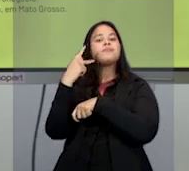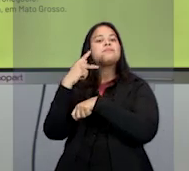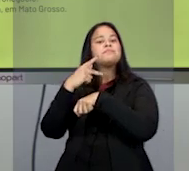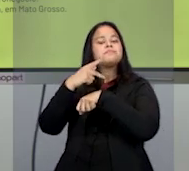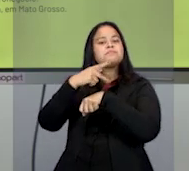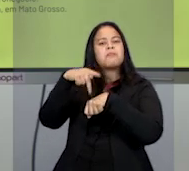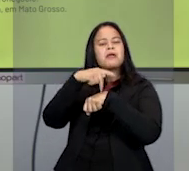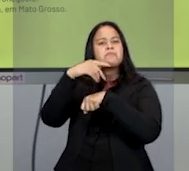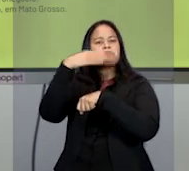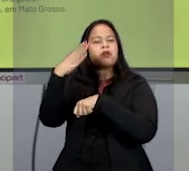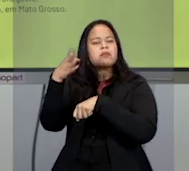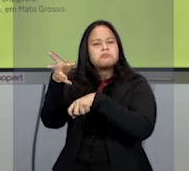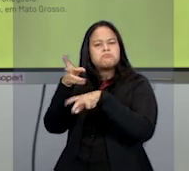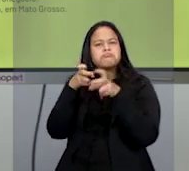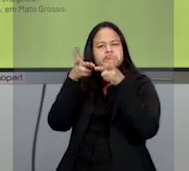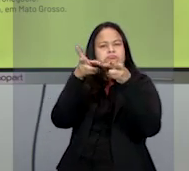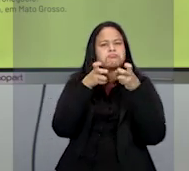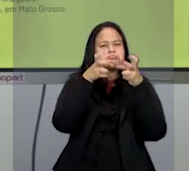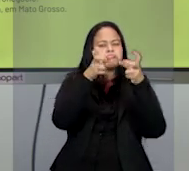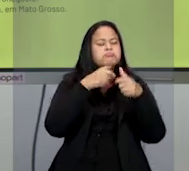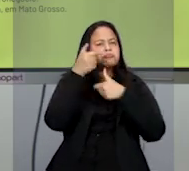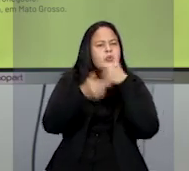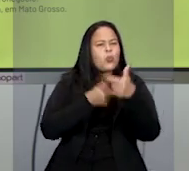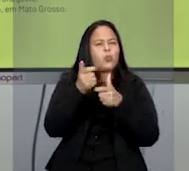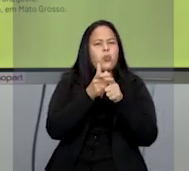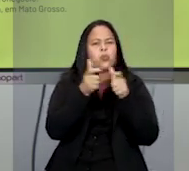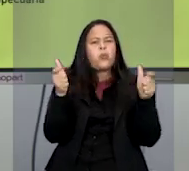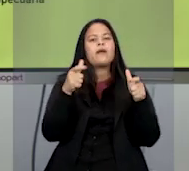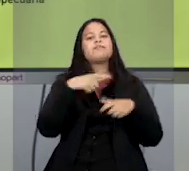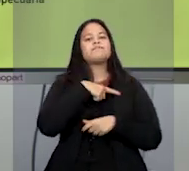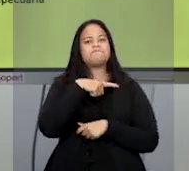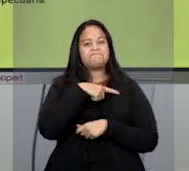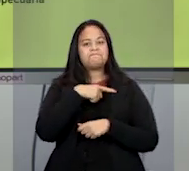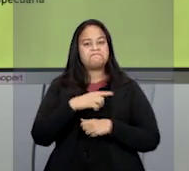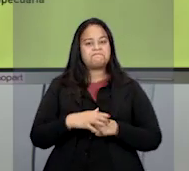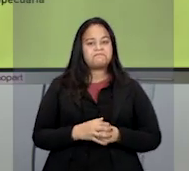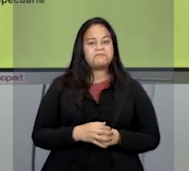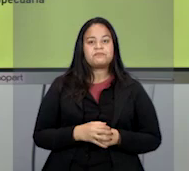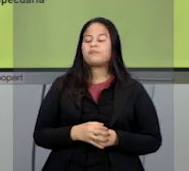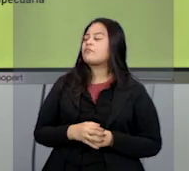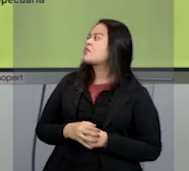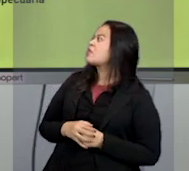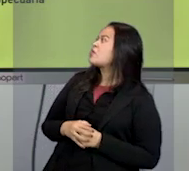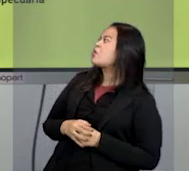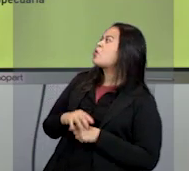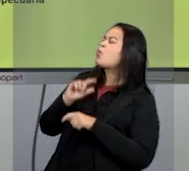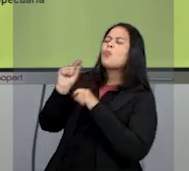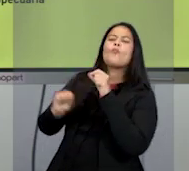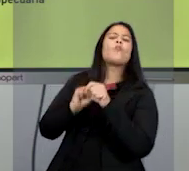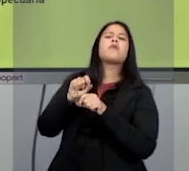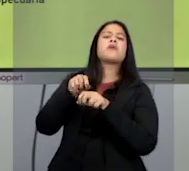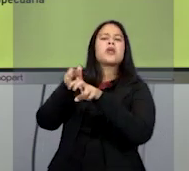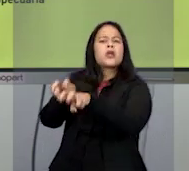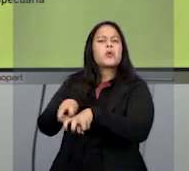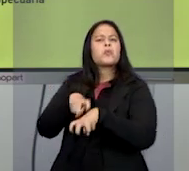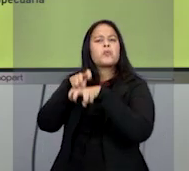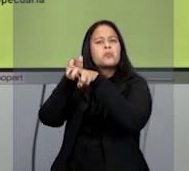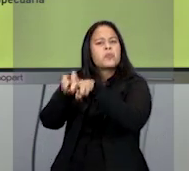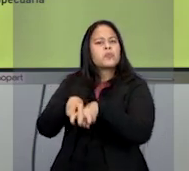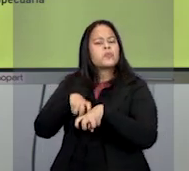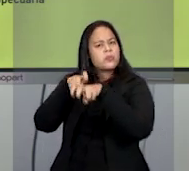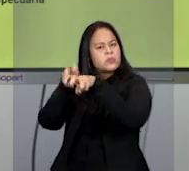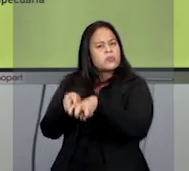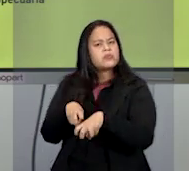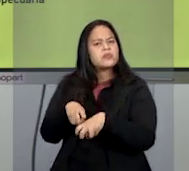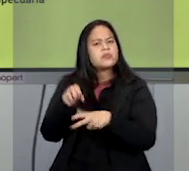tem ali alta produção em relação a isso, né? E o que seria o espaço rural no Enem, né? O que